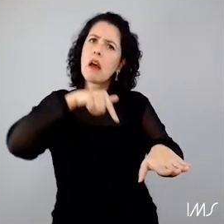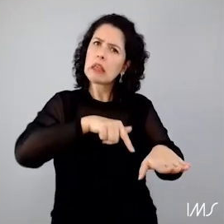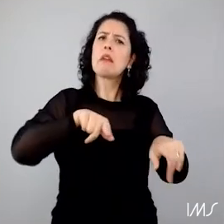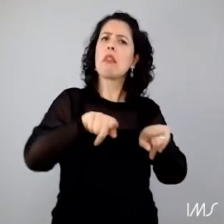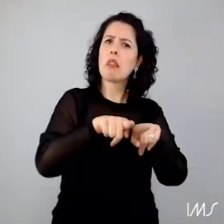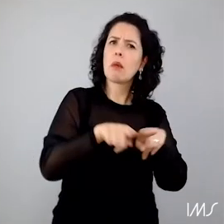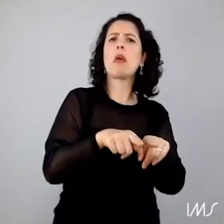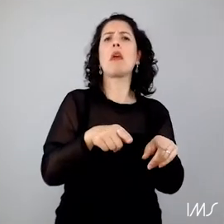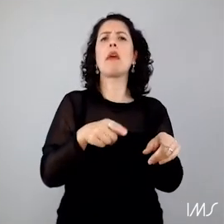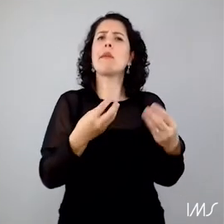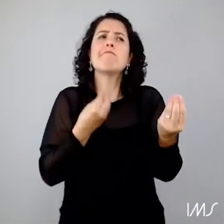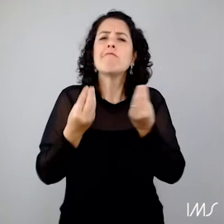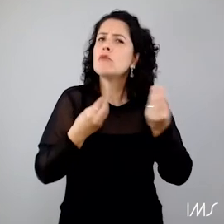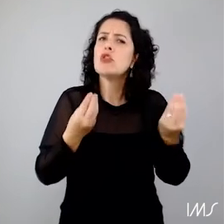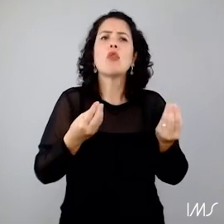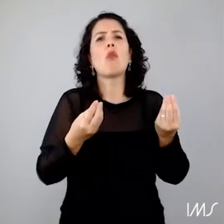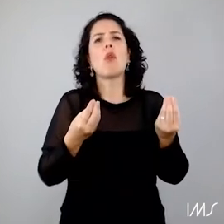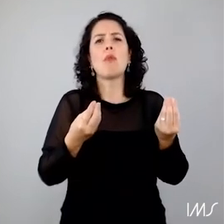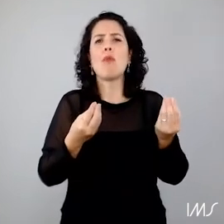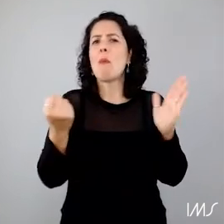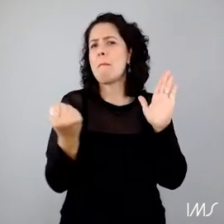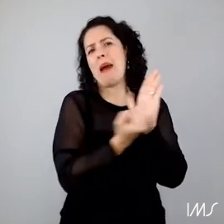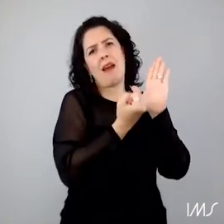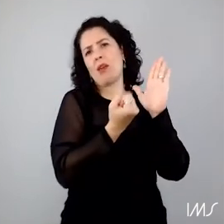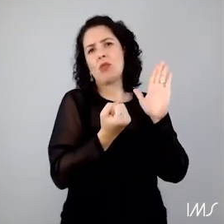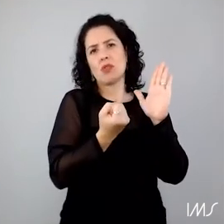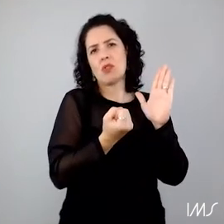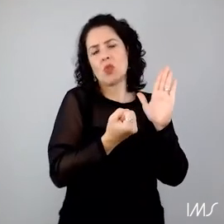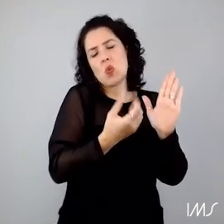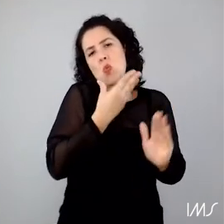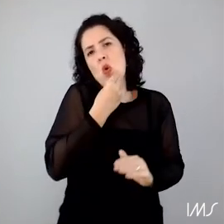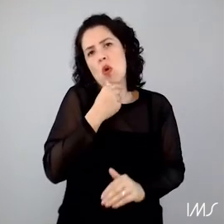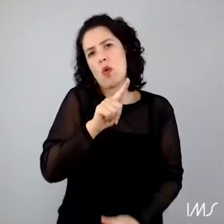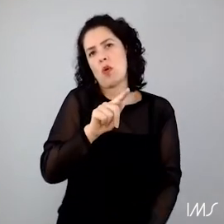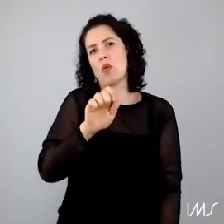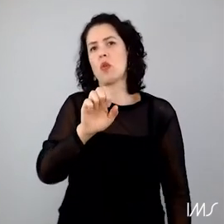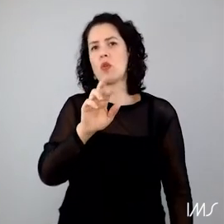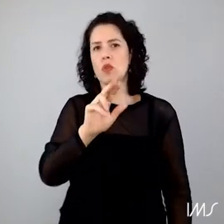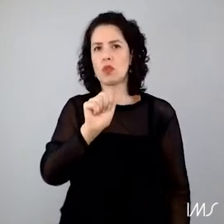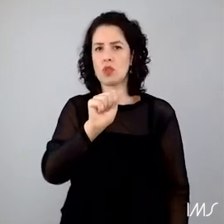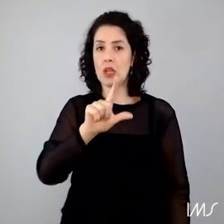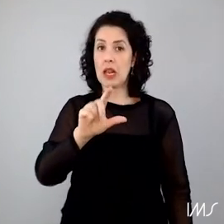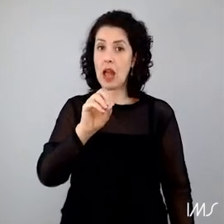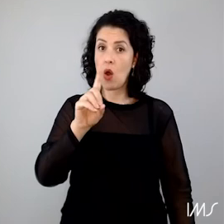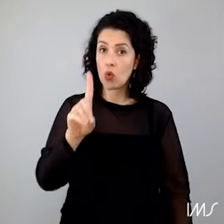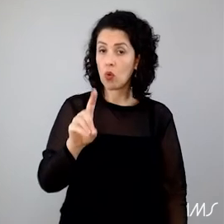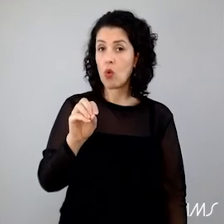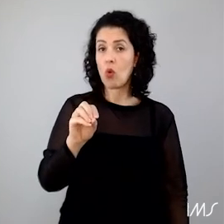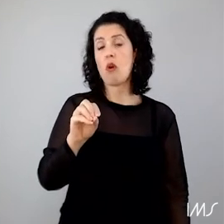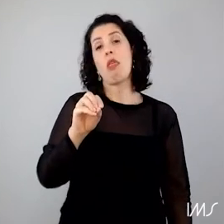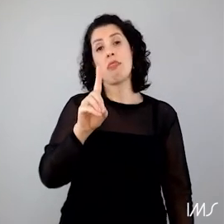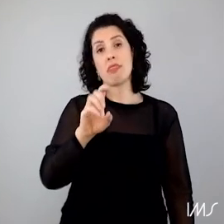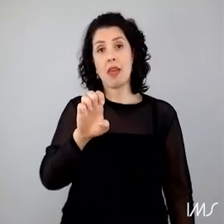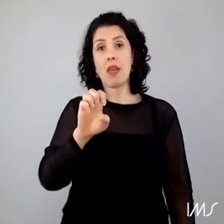campo da fotografia, que é de um artista que, de alguma maneira, atravessa, inclusive, o campo da fotografia, né? Quer dizer, não se restringe a